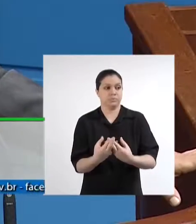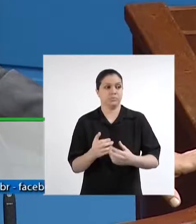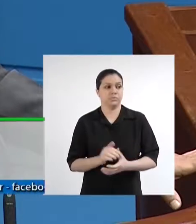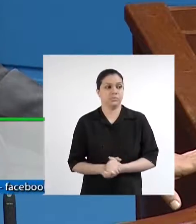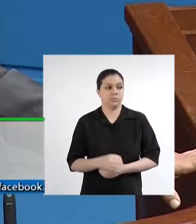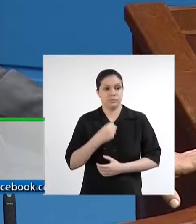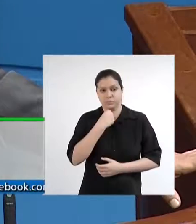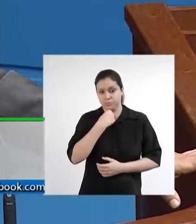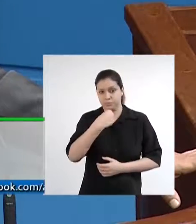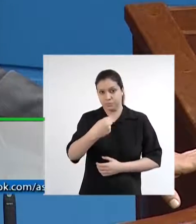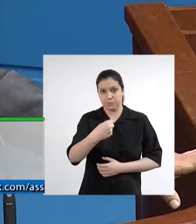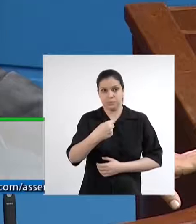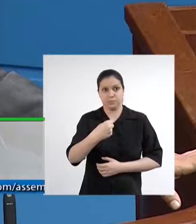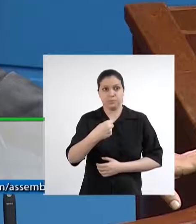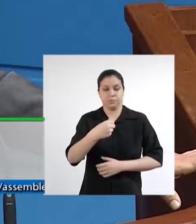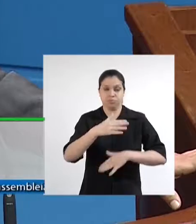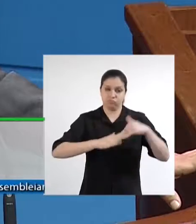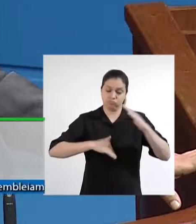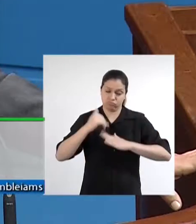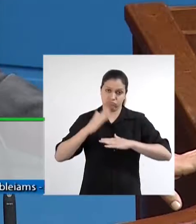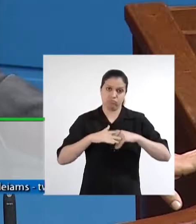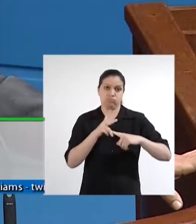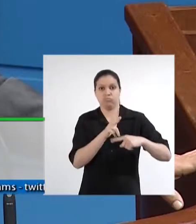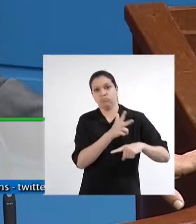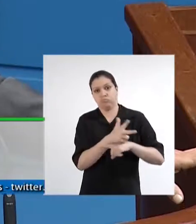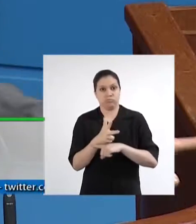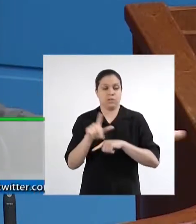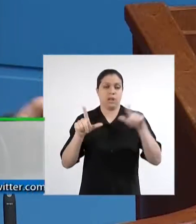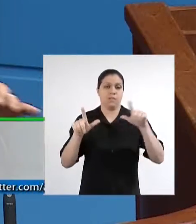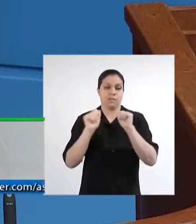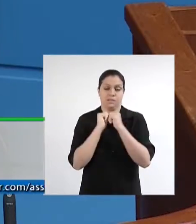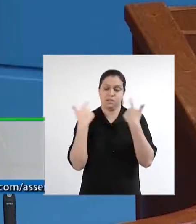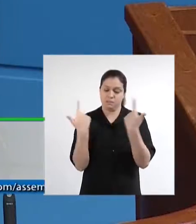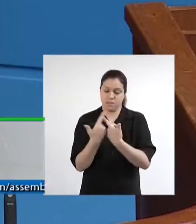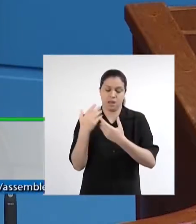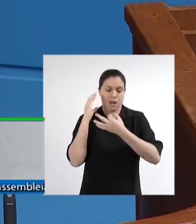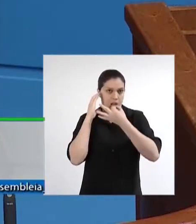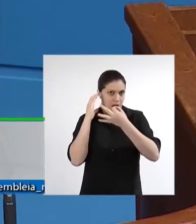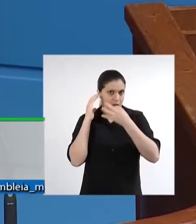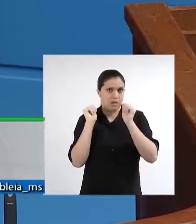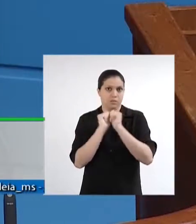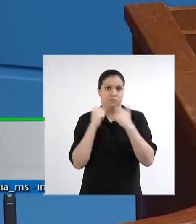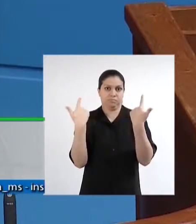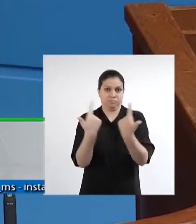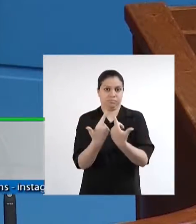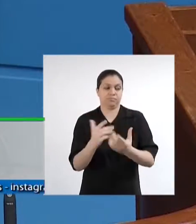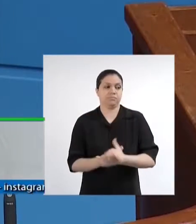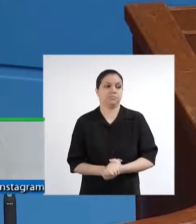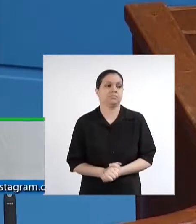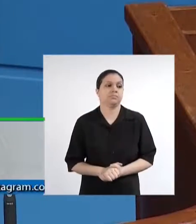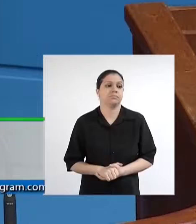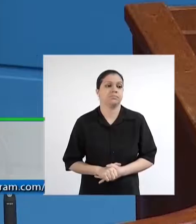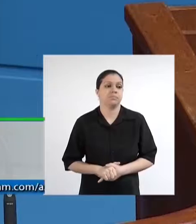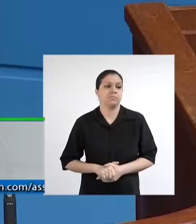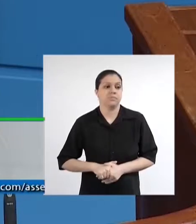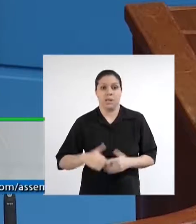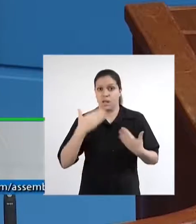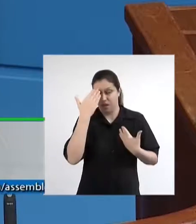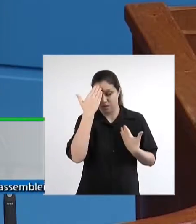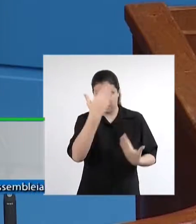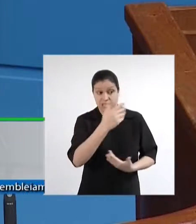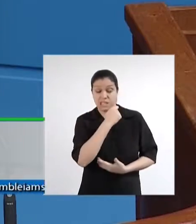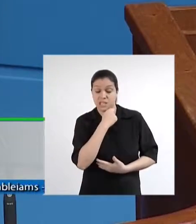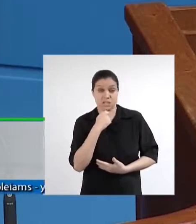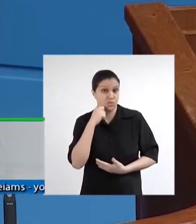aqui presente, a TV Assembleia, a Rádio Assembleia. Primeiro, agradecer ao deputado Antônio Vaz pela inversão do